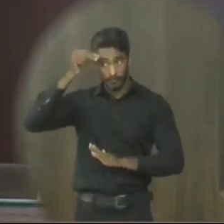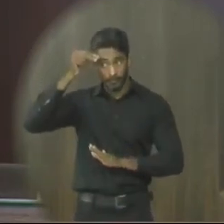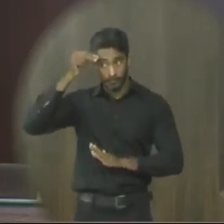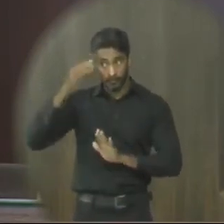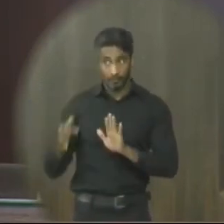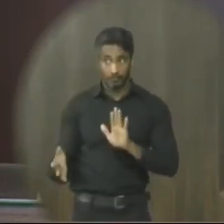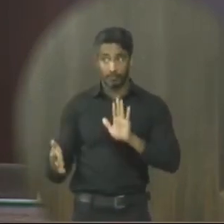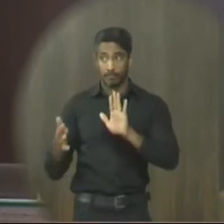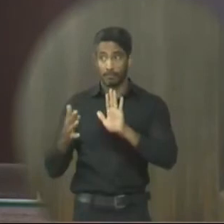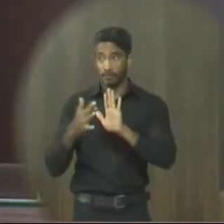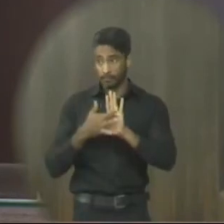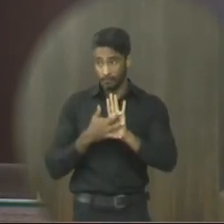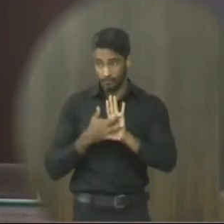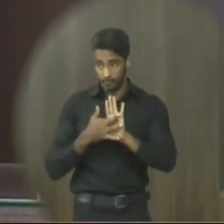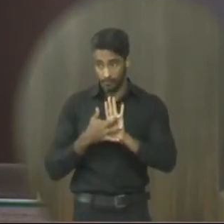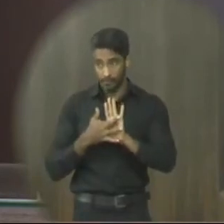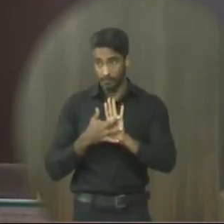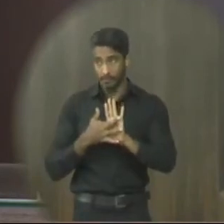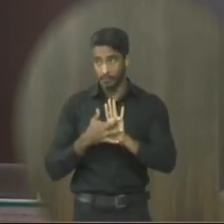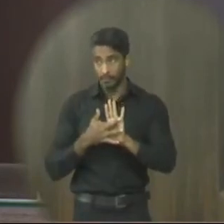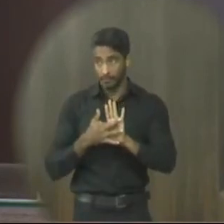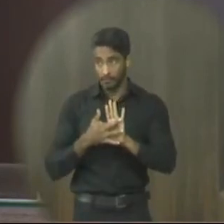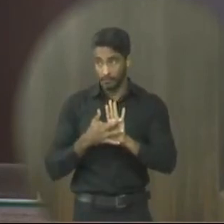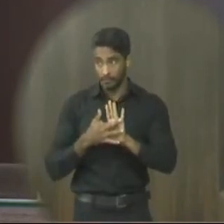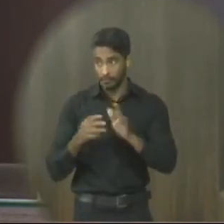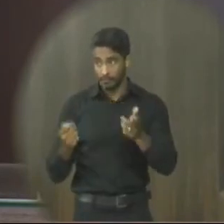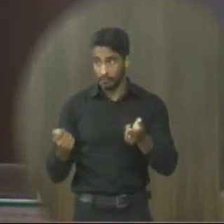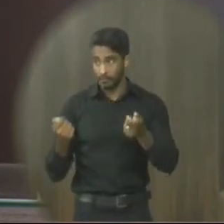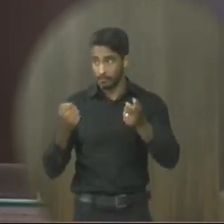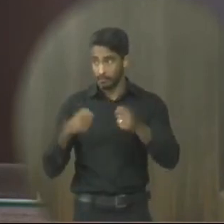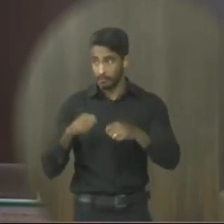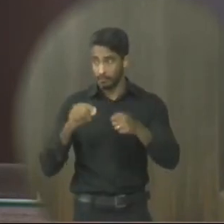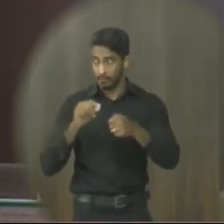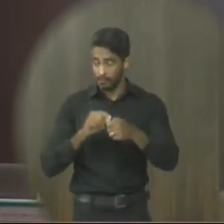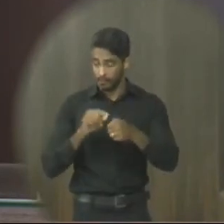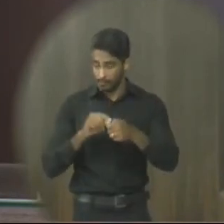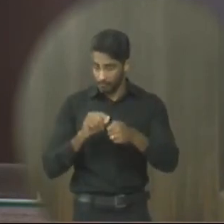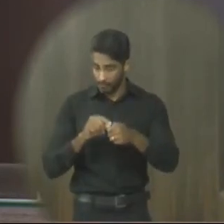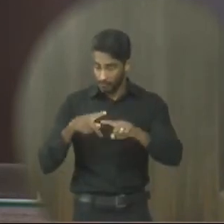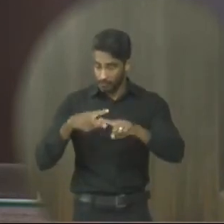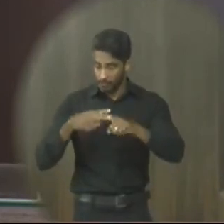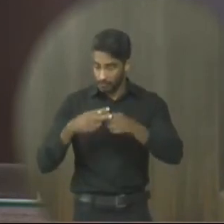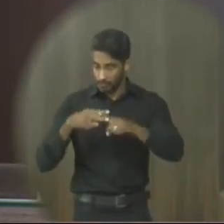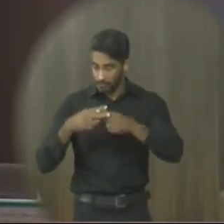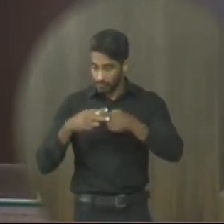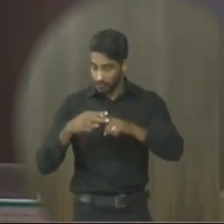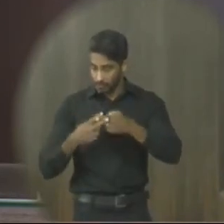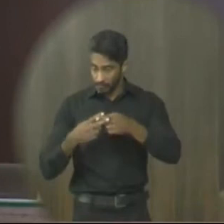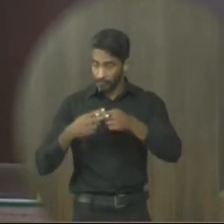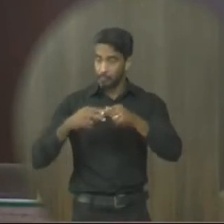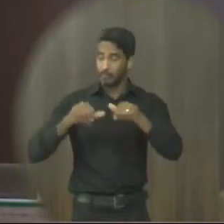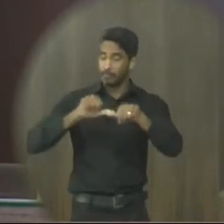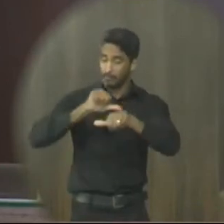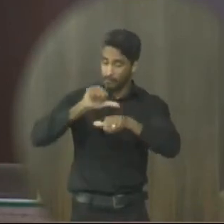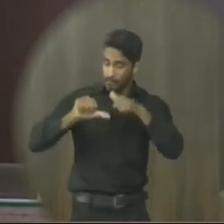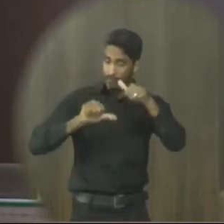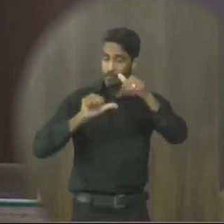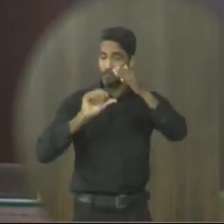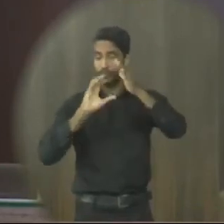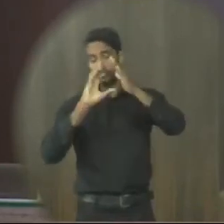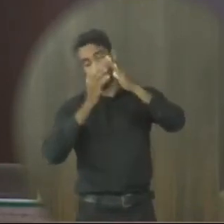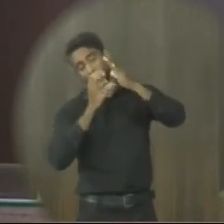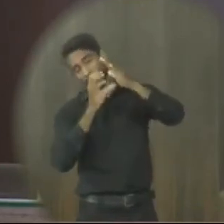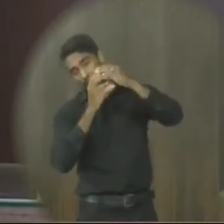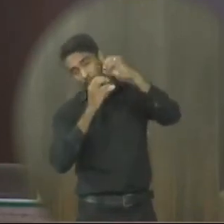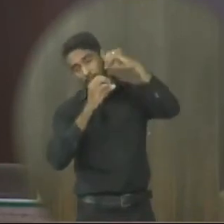regimental, destinar-se ao setor competente a que proceda-se à manutenção e troca das lâmpadas dos